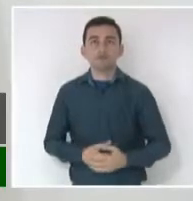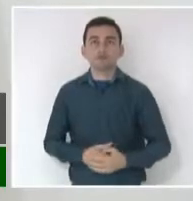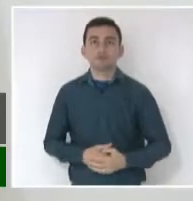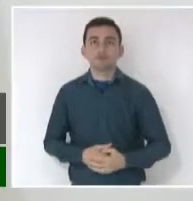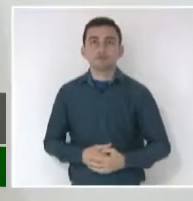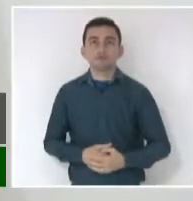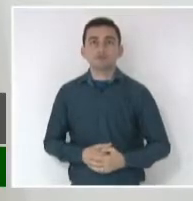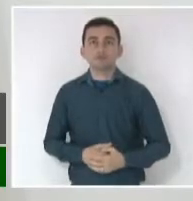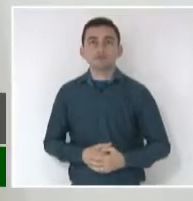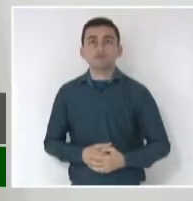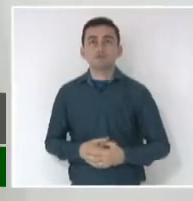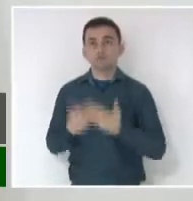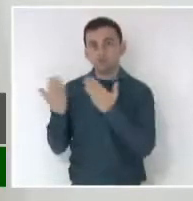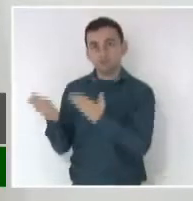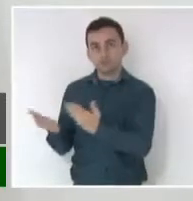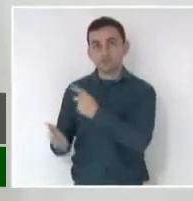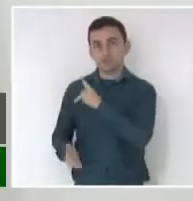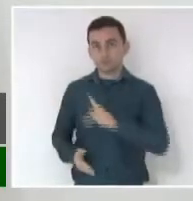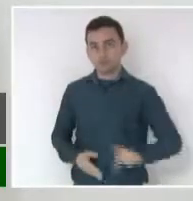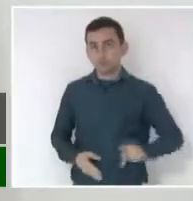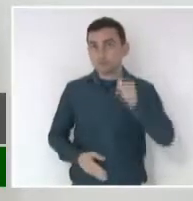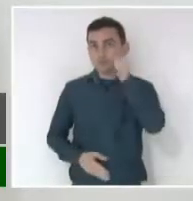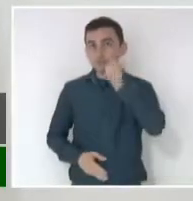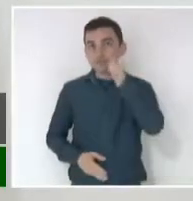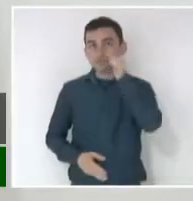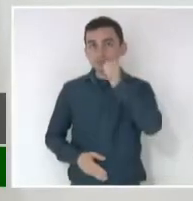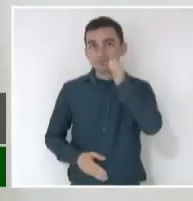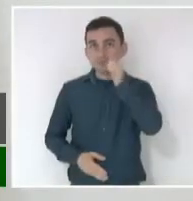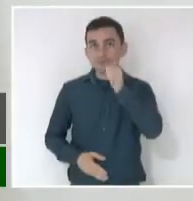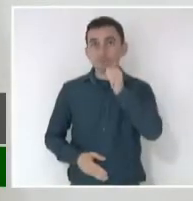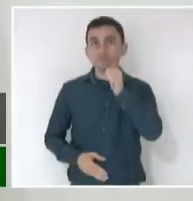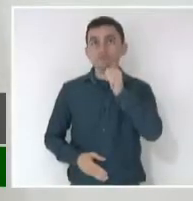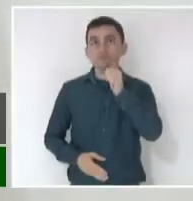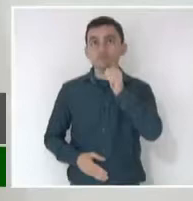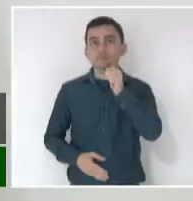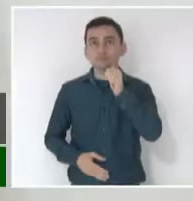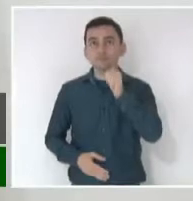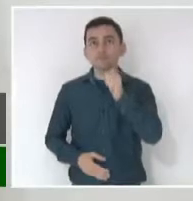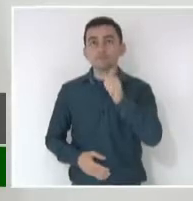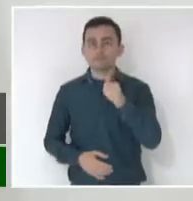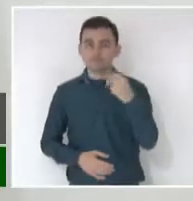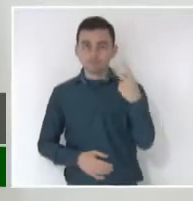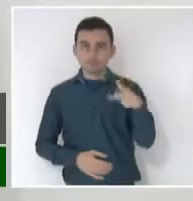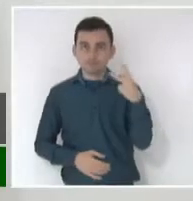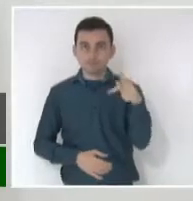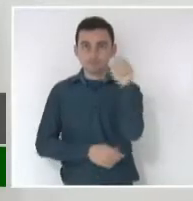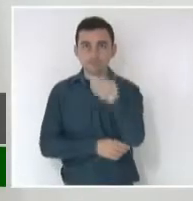a presidenta desta grande associação,